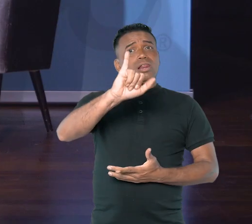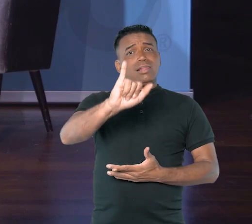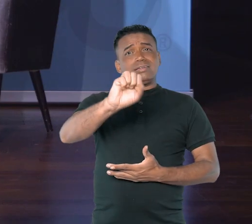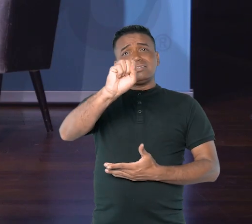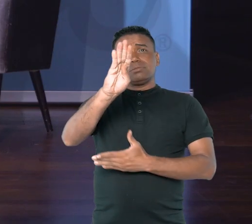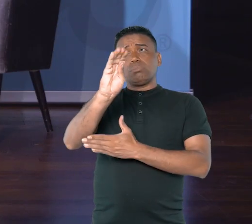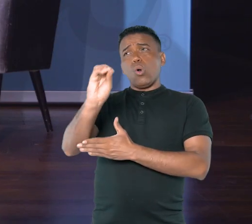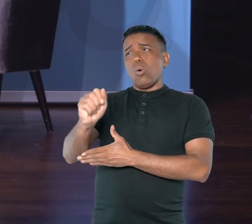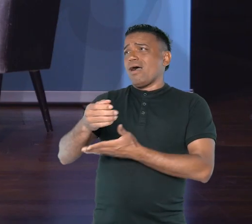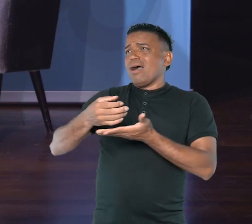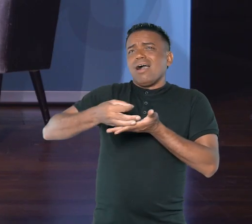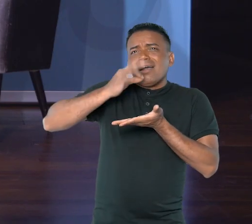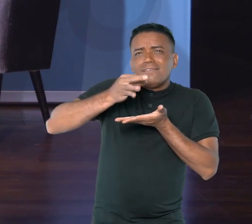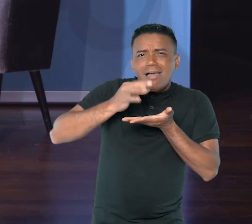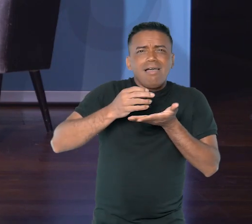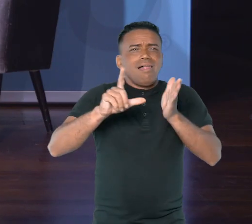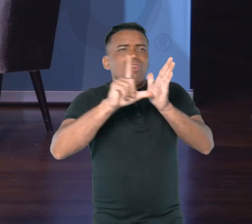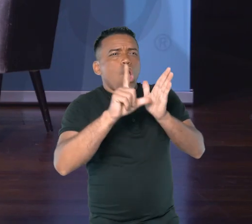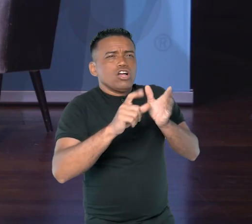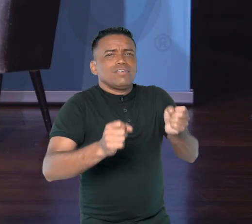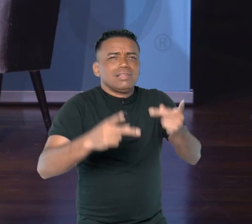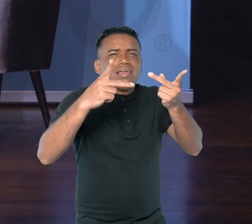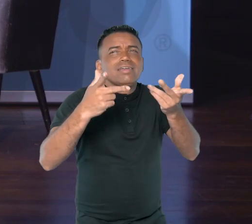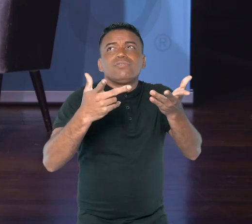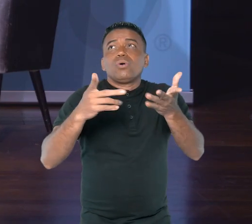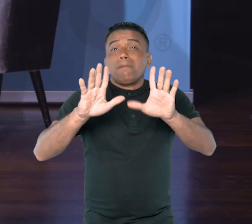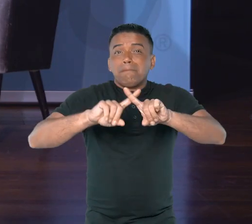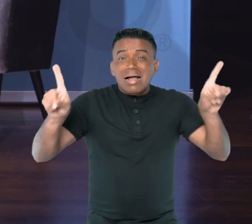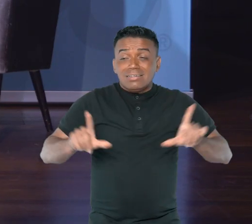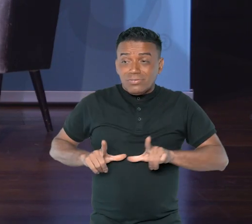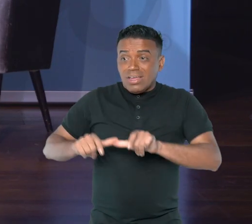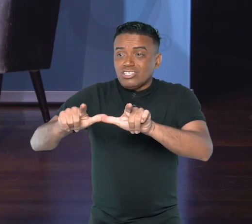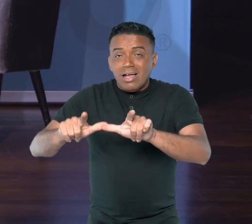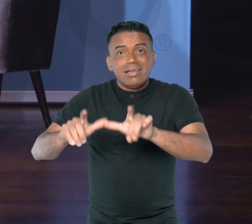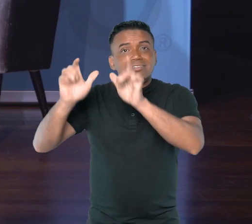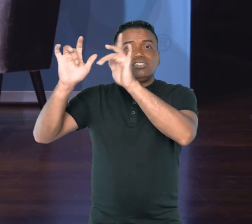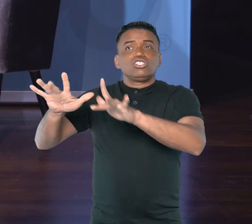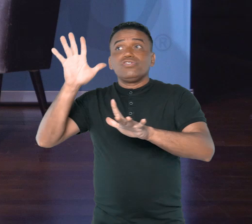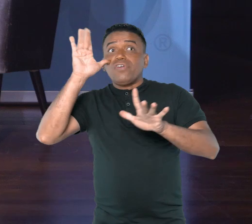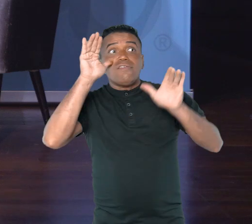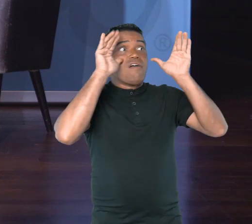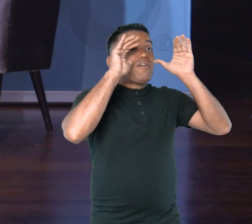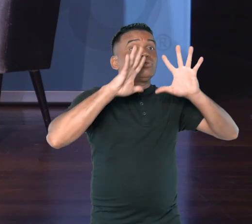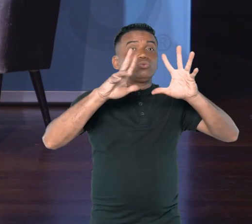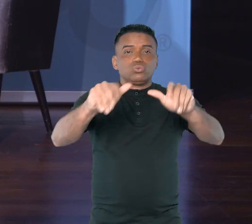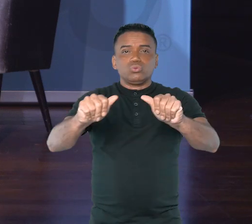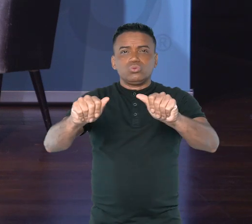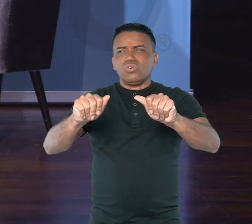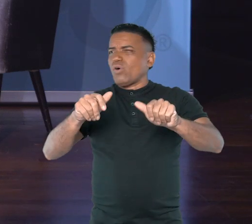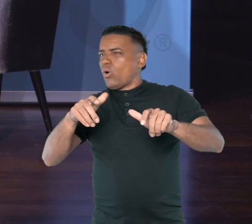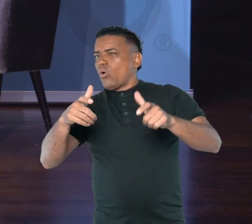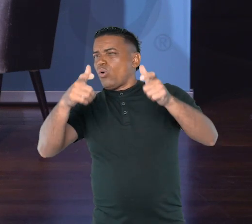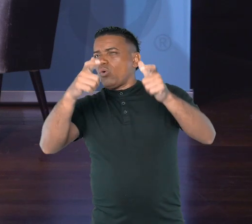e livrarias tão acolhedores no inverno. Mas viajar é também desistir de ver tudo. Subo em direção ao Largo do Chiado, o